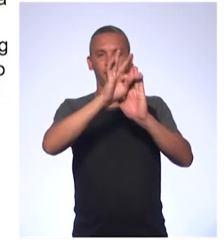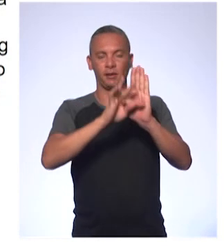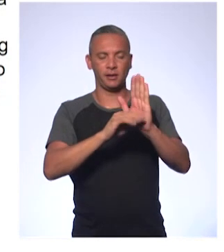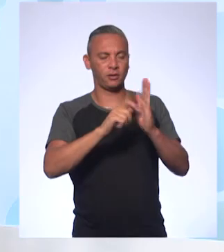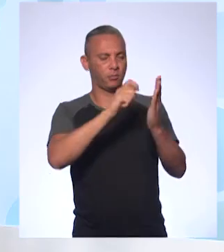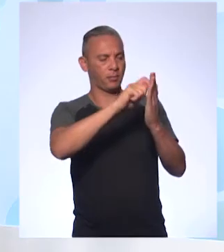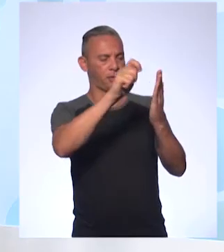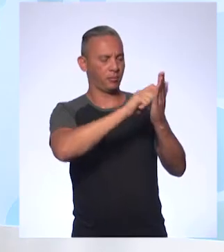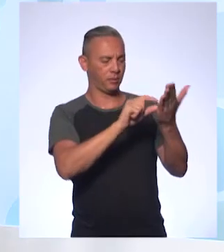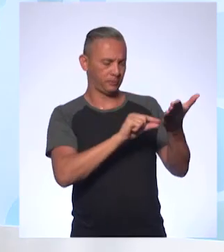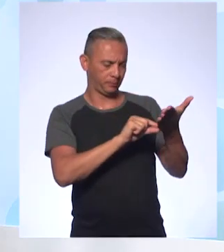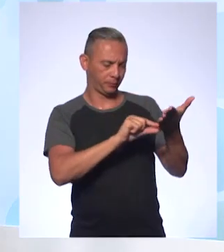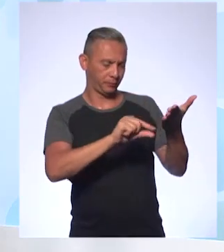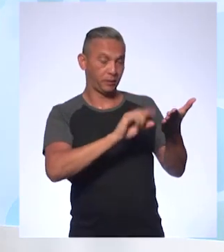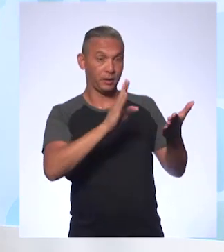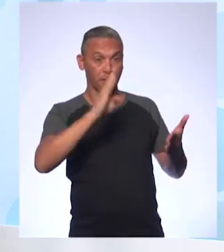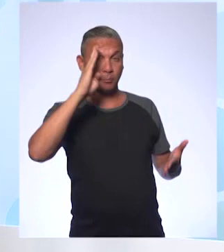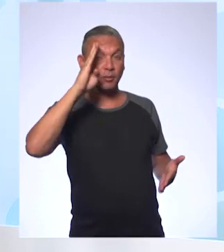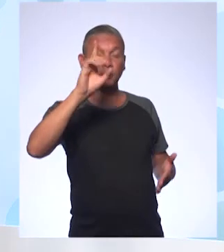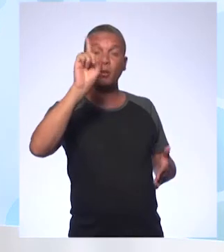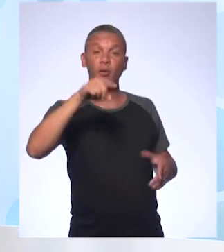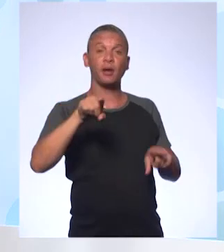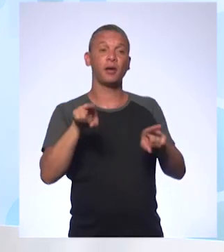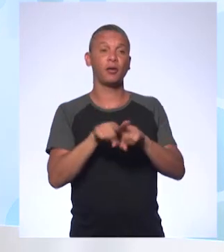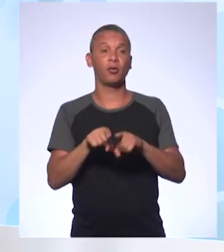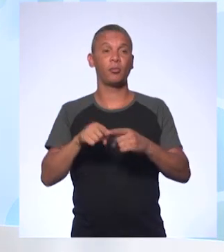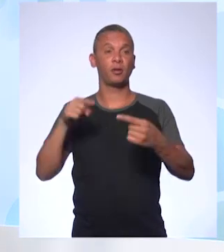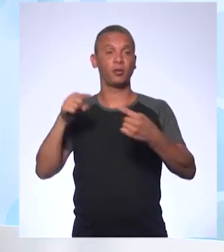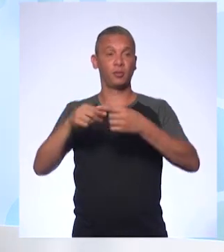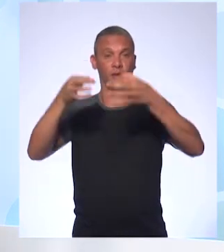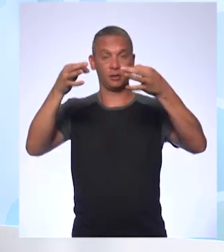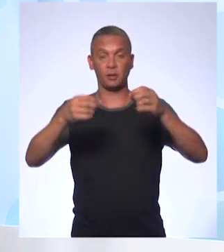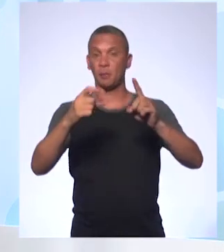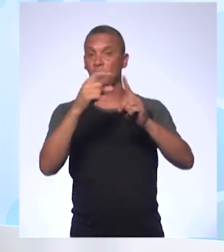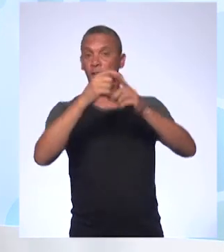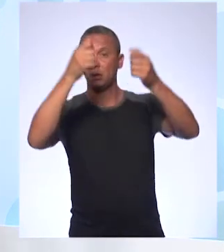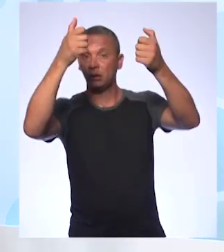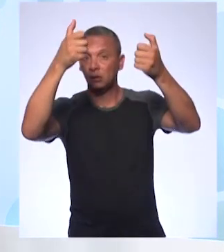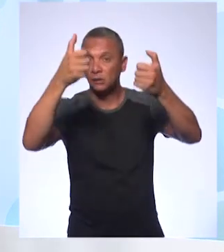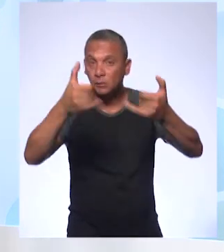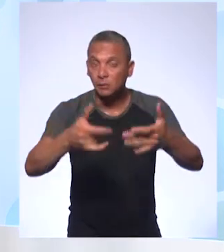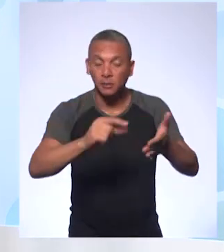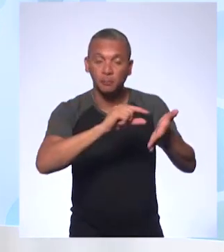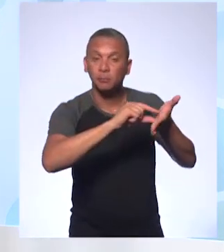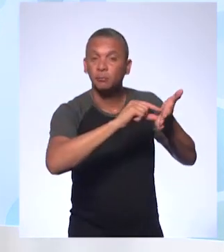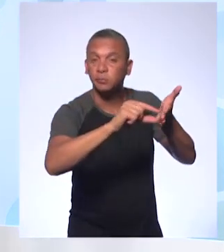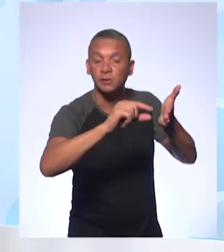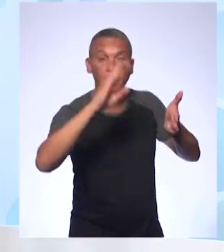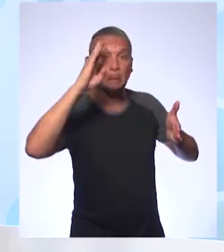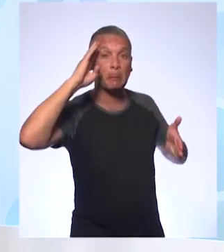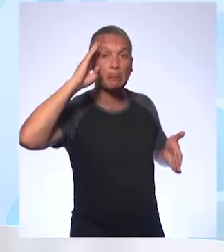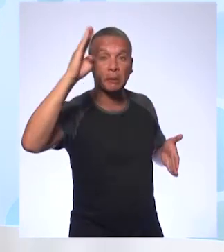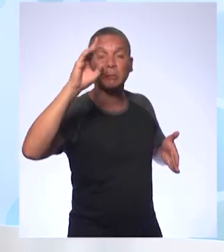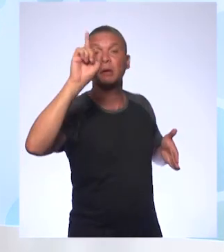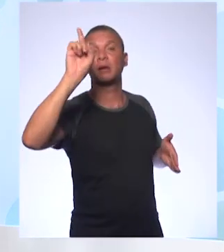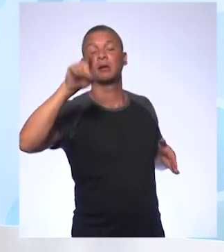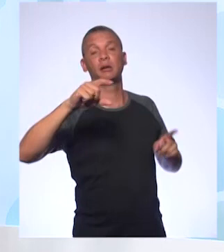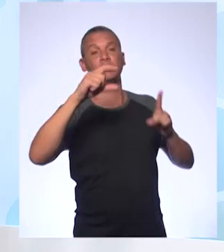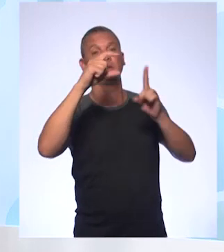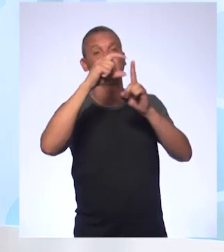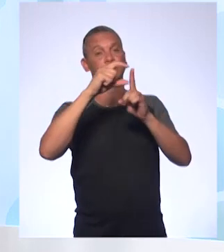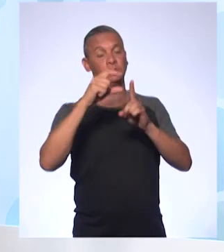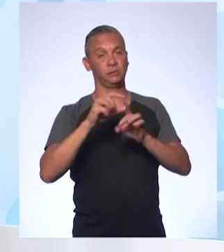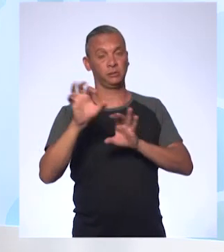um texto, a gente quer destacar ele, não é? Então, é nesse sentido esta palavra de sublinhar, de destacar